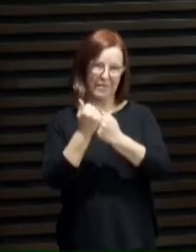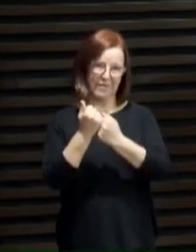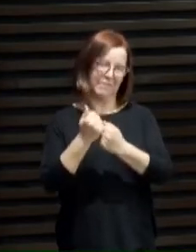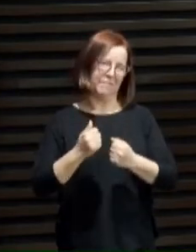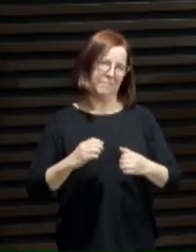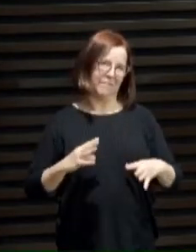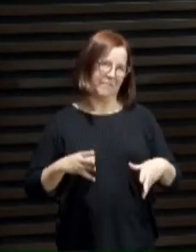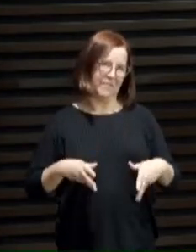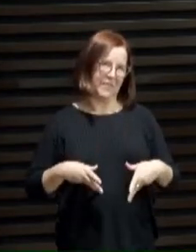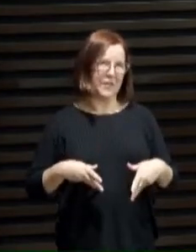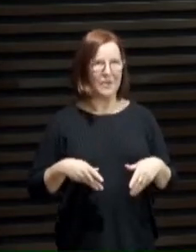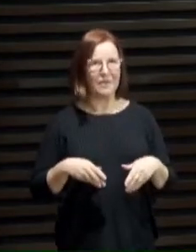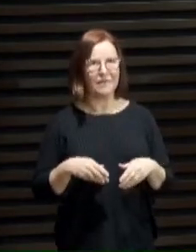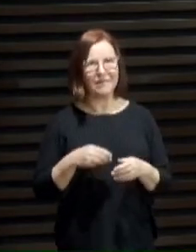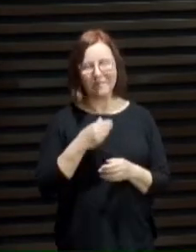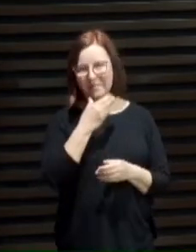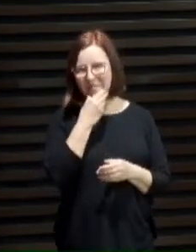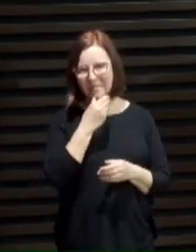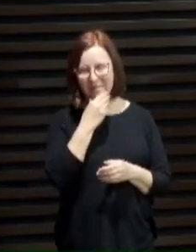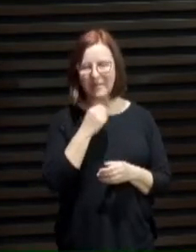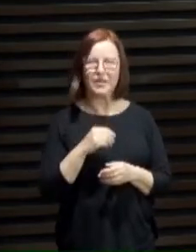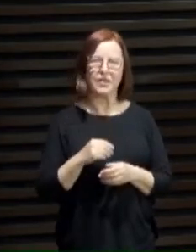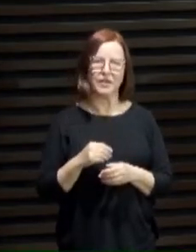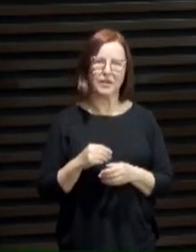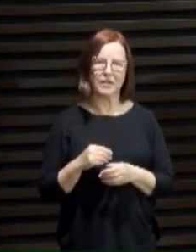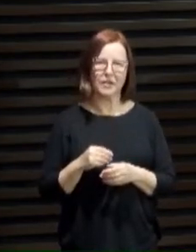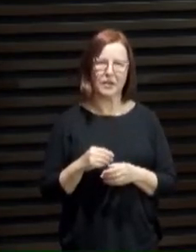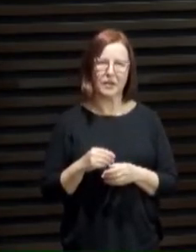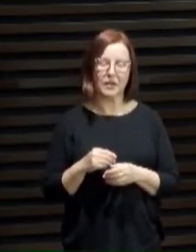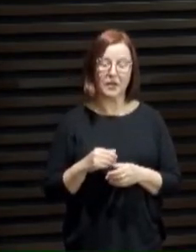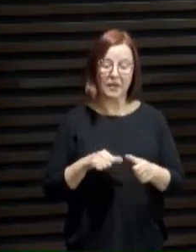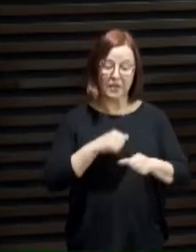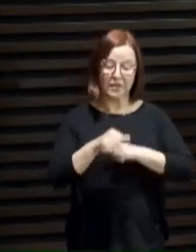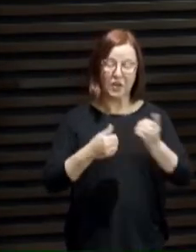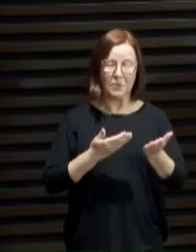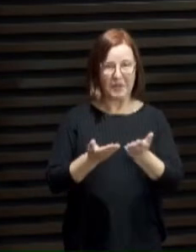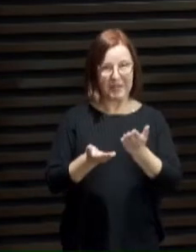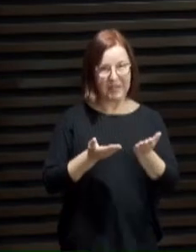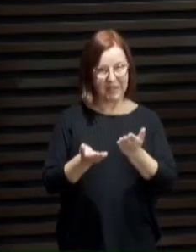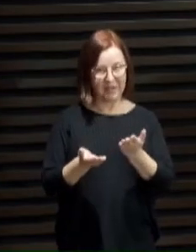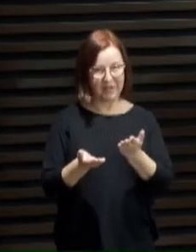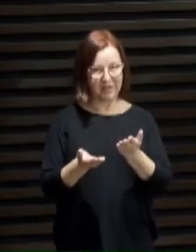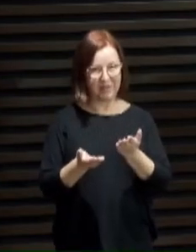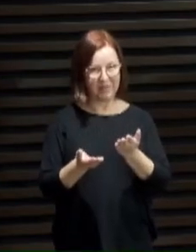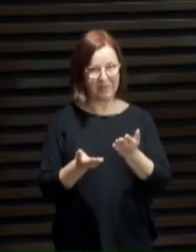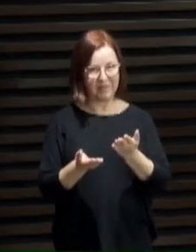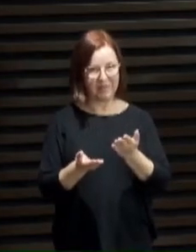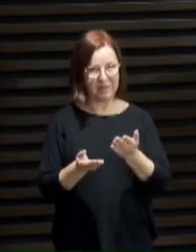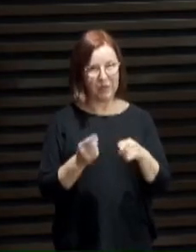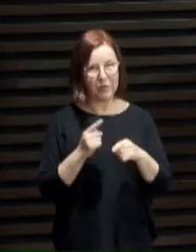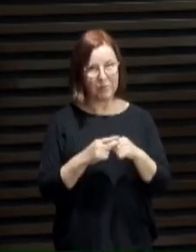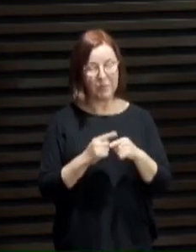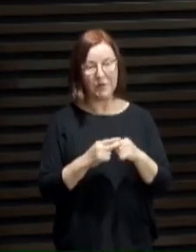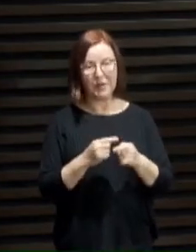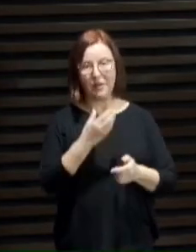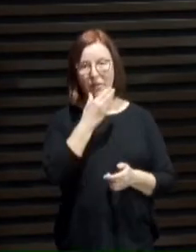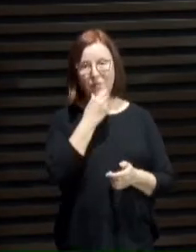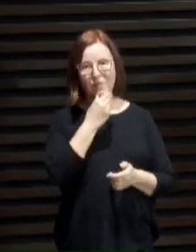humana, cumpre o requisito para se tornar servo, e então se torna servo porque agora é homem.